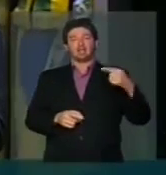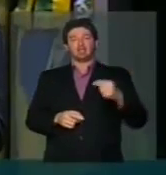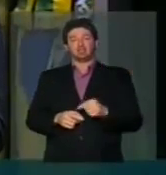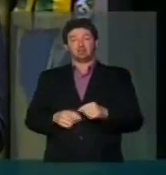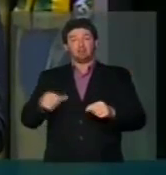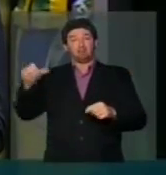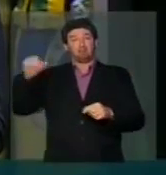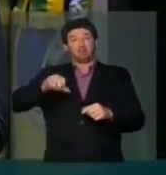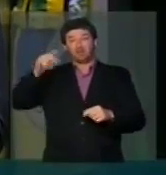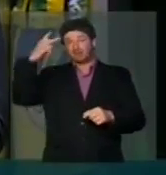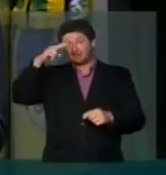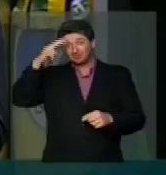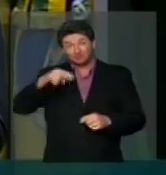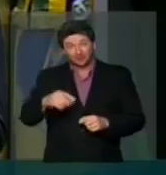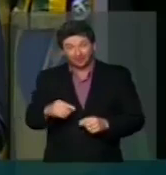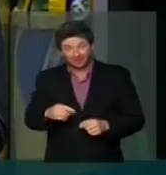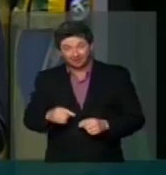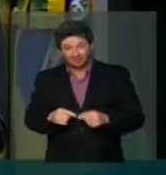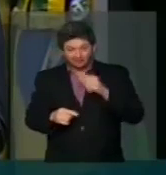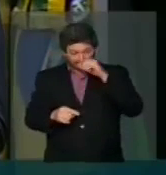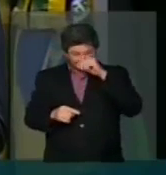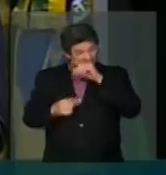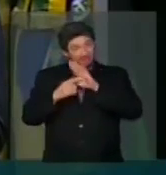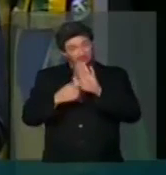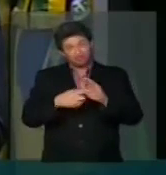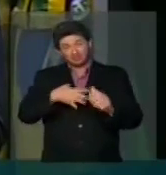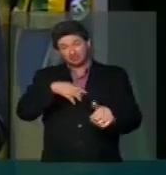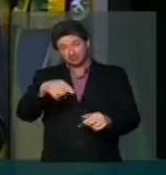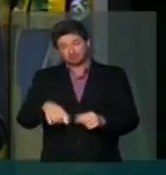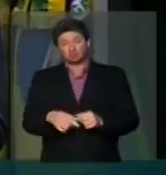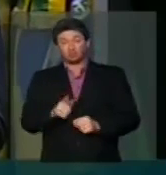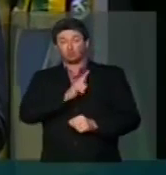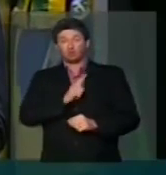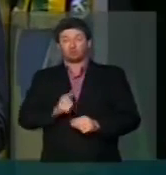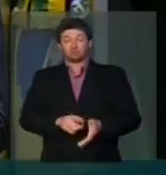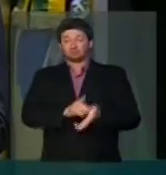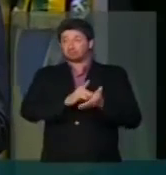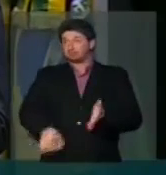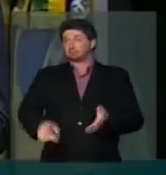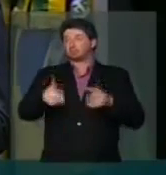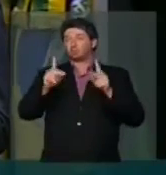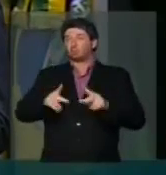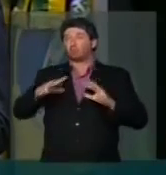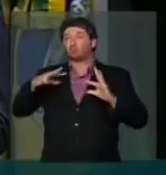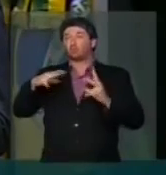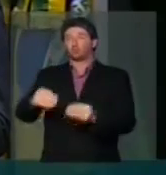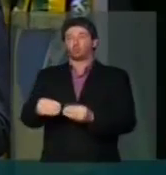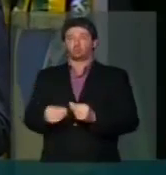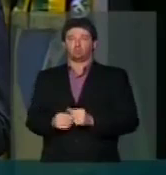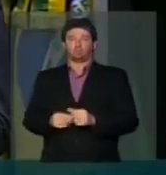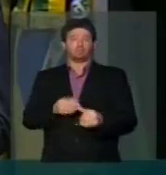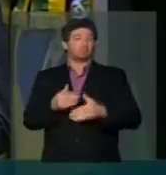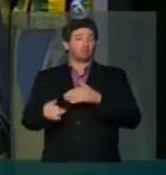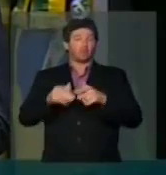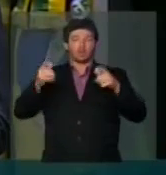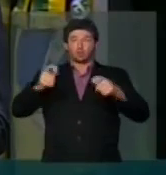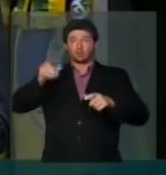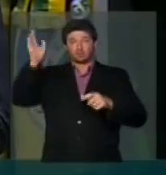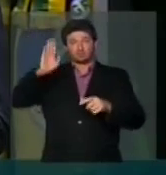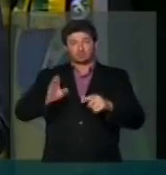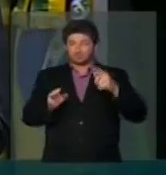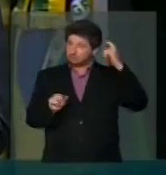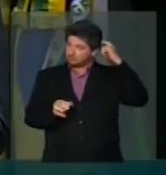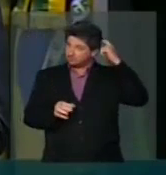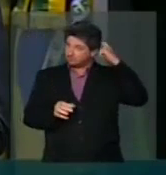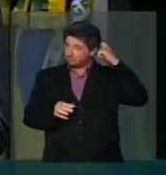história brasileira, traduz esses sentimentos. O governo é rejeitado por toda a população, em todas as regiões do país,